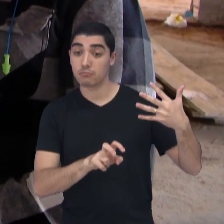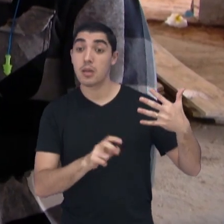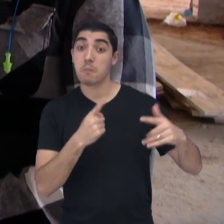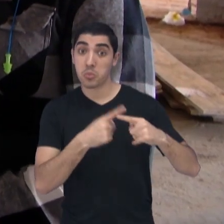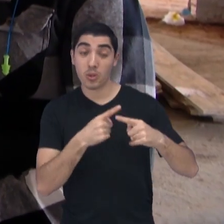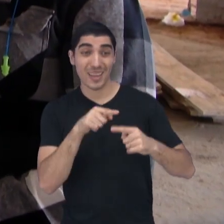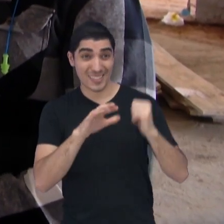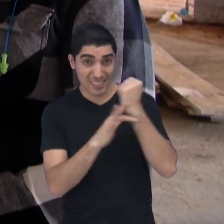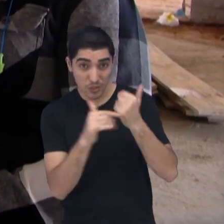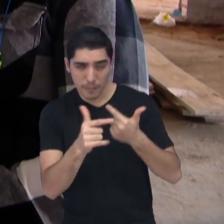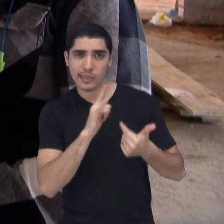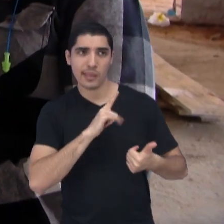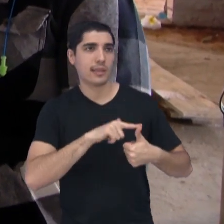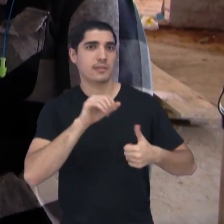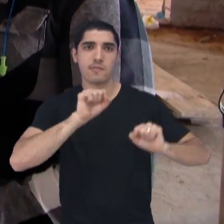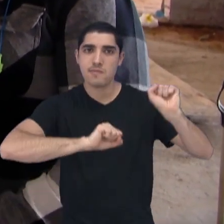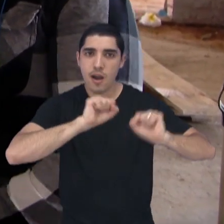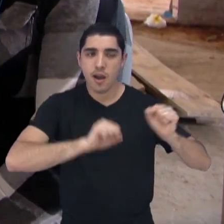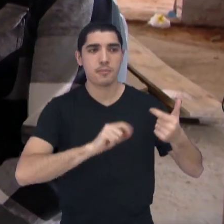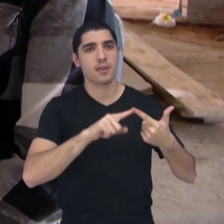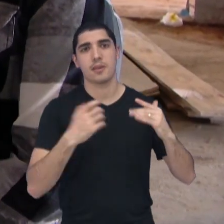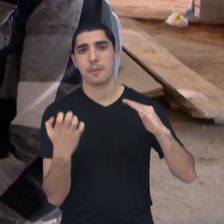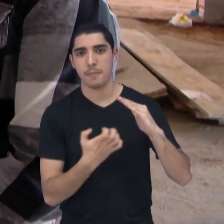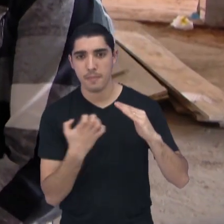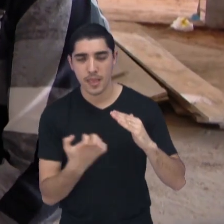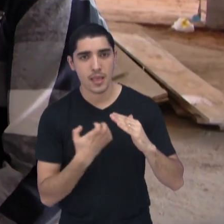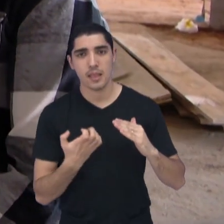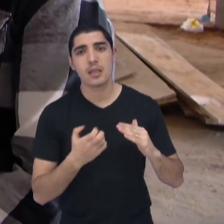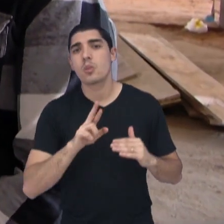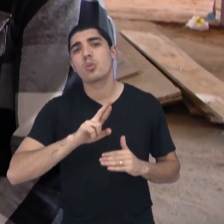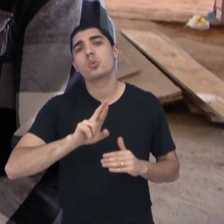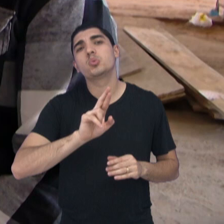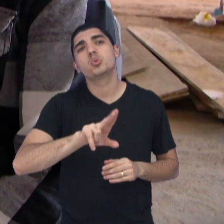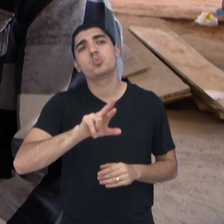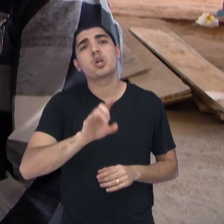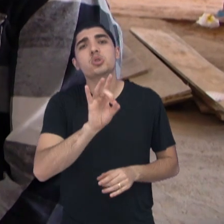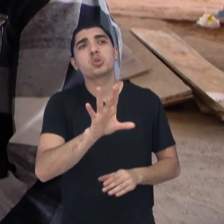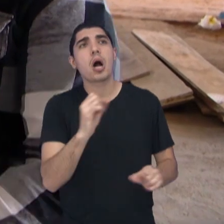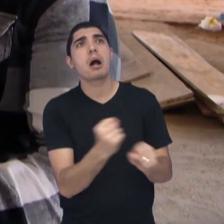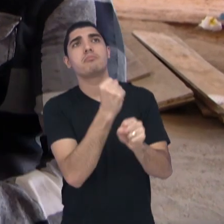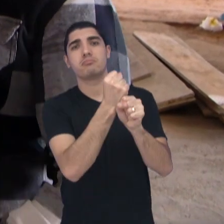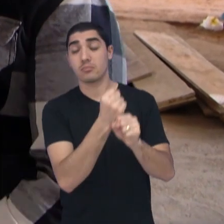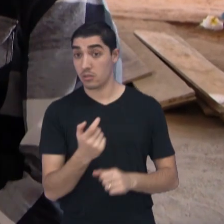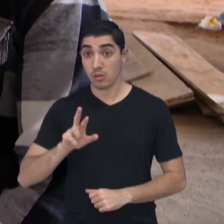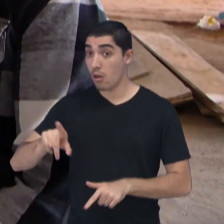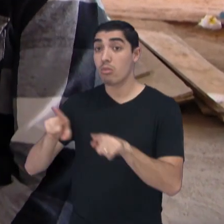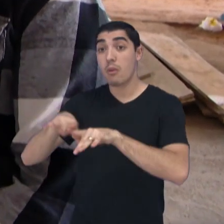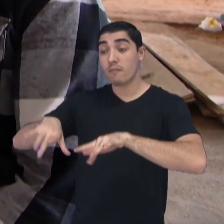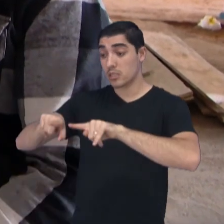abrange muita coisa, né? Sim. Tem indústria, tem empresa, não é só uma obra civil, né? Não, Elton? Até